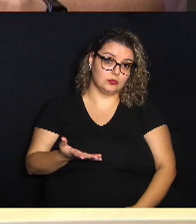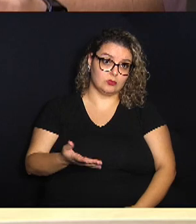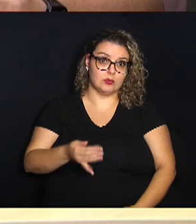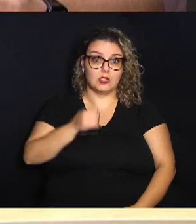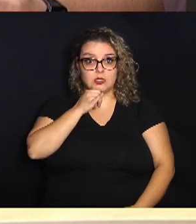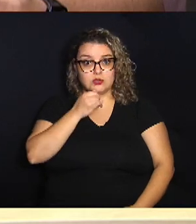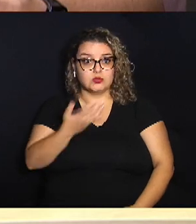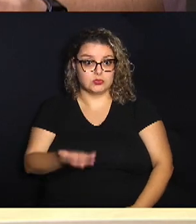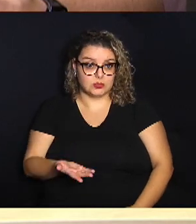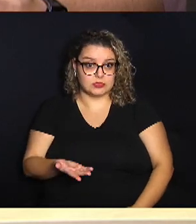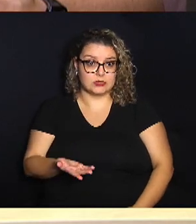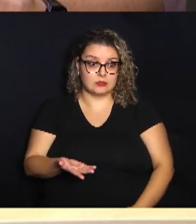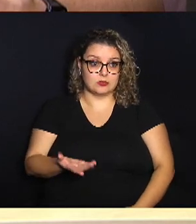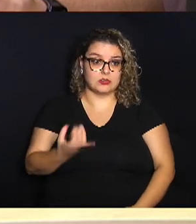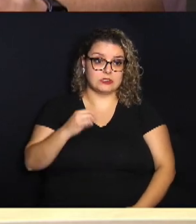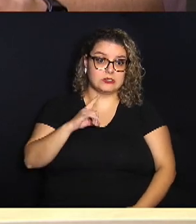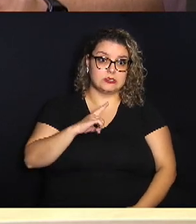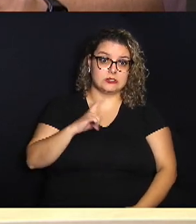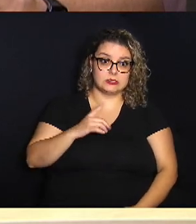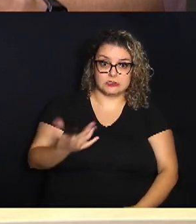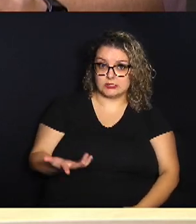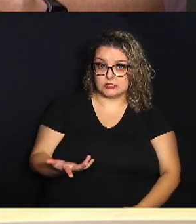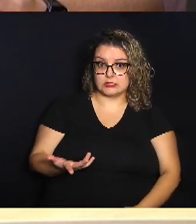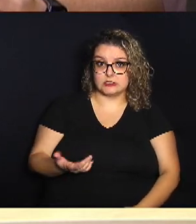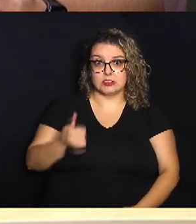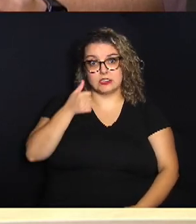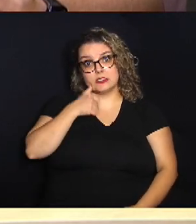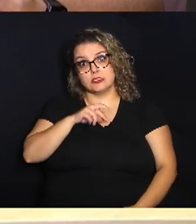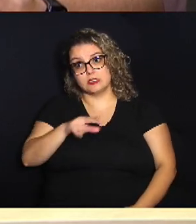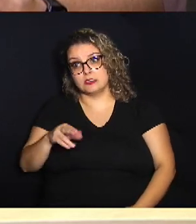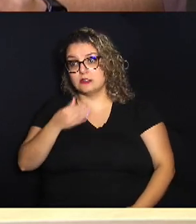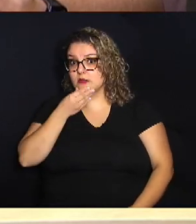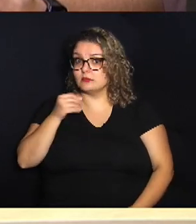se você tem irmãos ou irmãs,